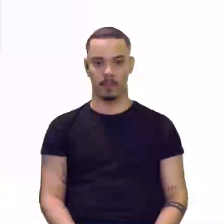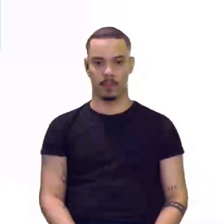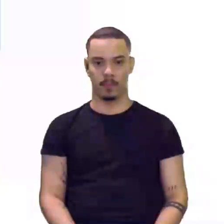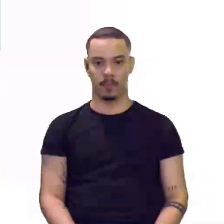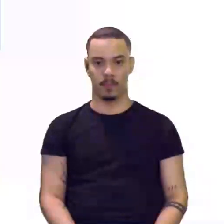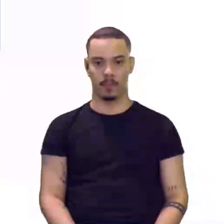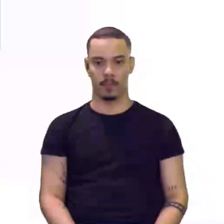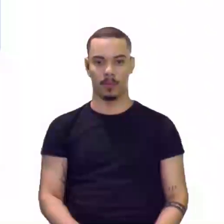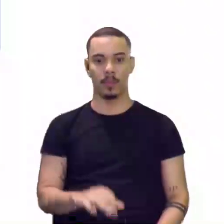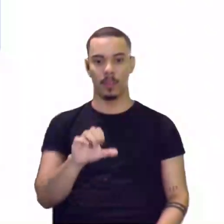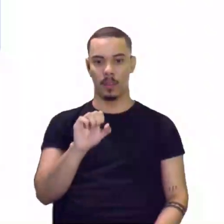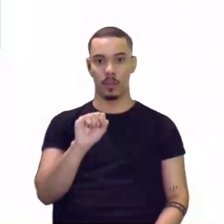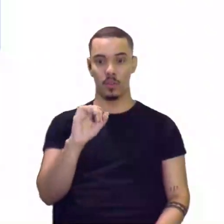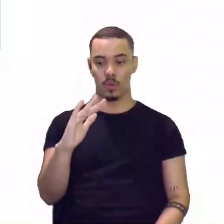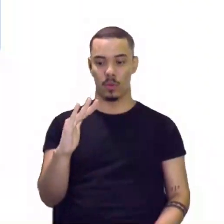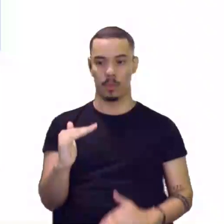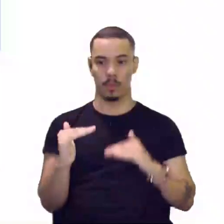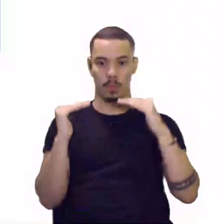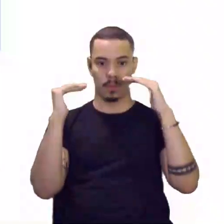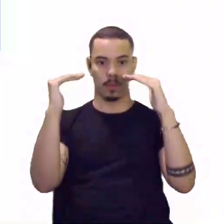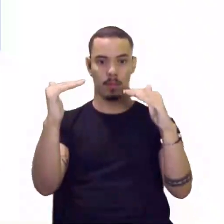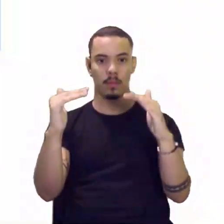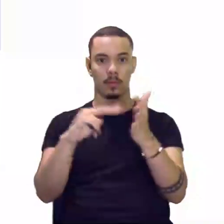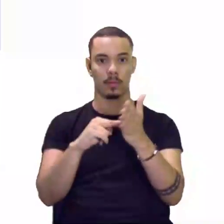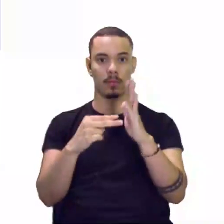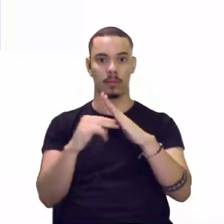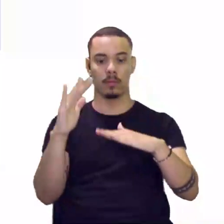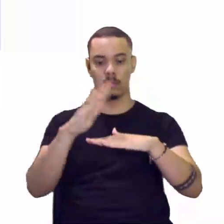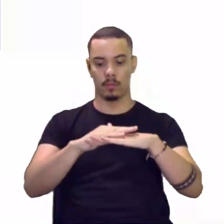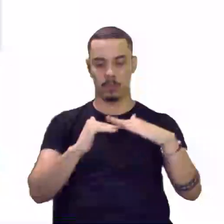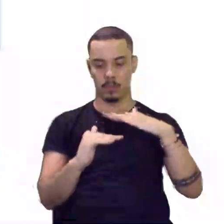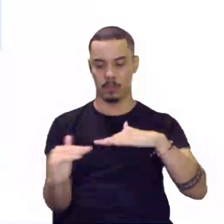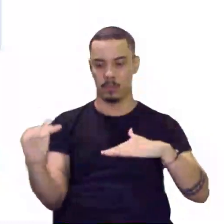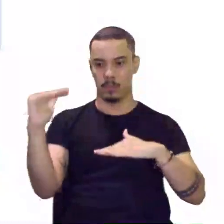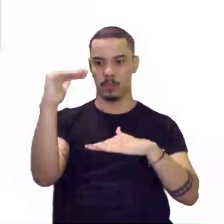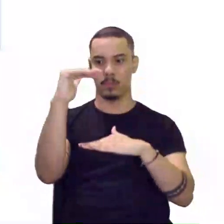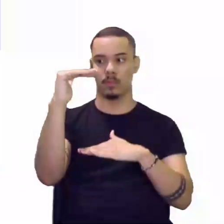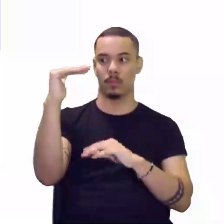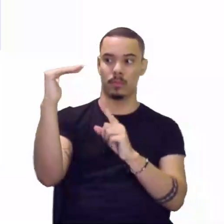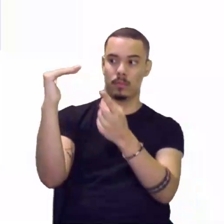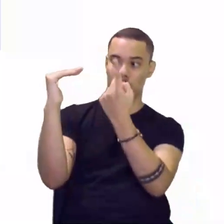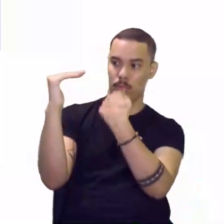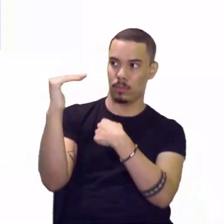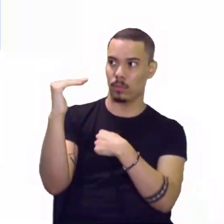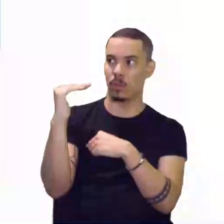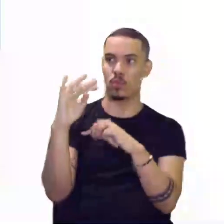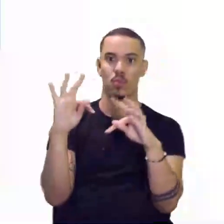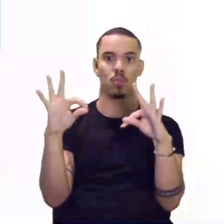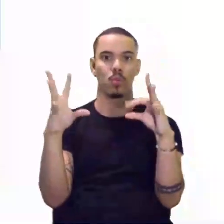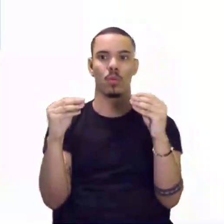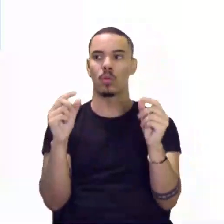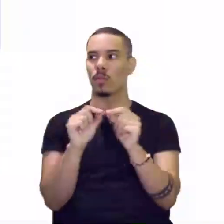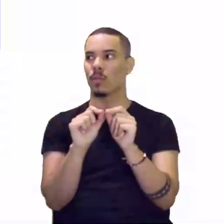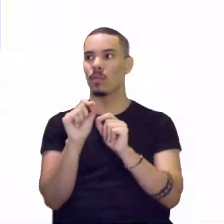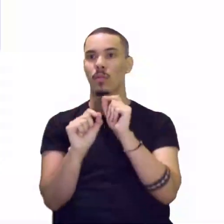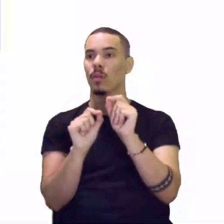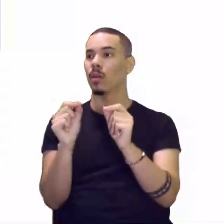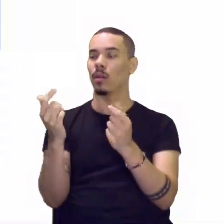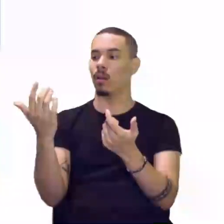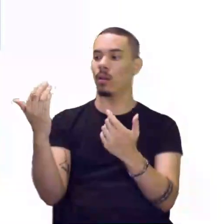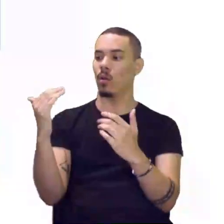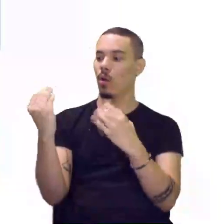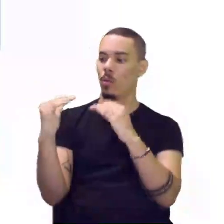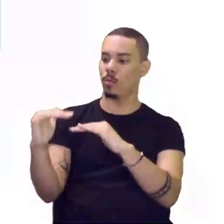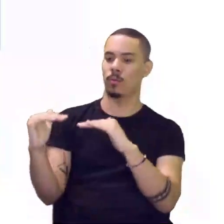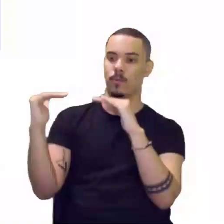Soberania, né, está relacionado aqui ao que é soberano, ou seja, acima daquele, é o que está acima de tudo, né? Então,